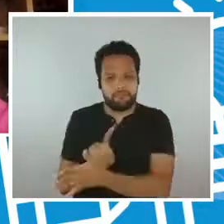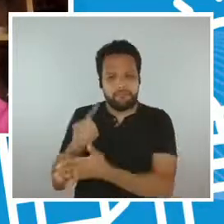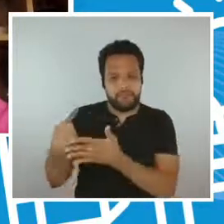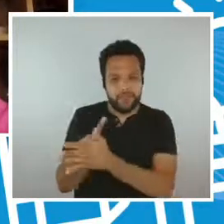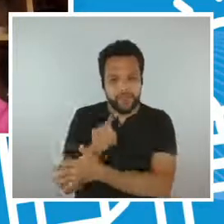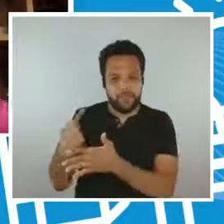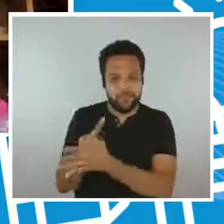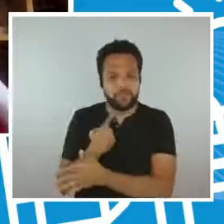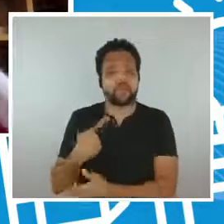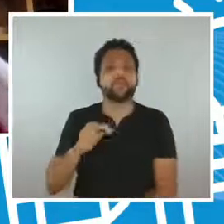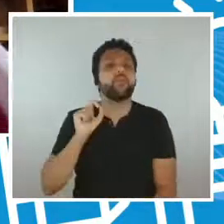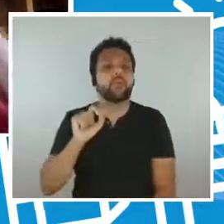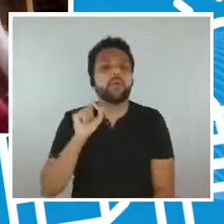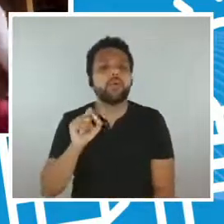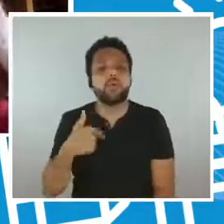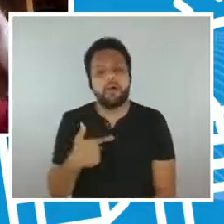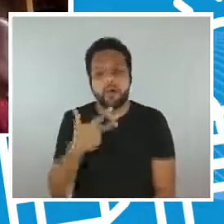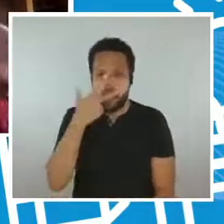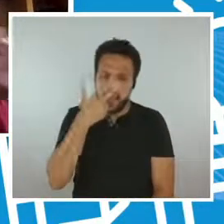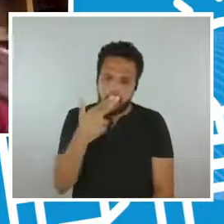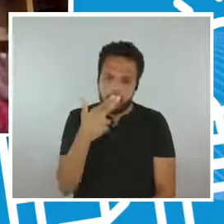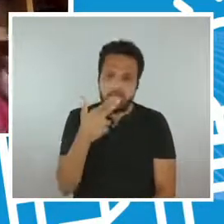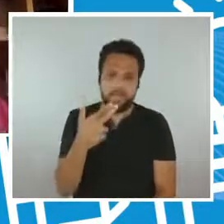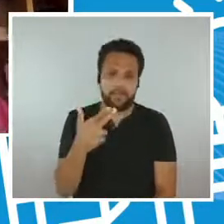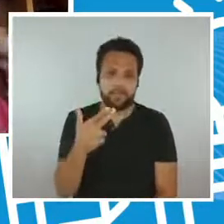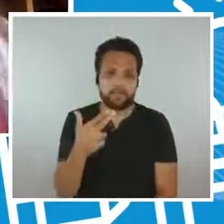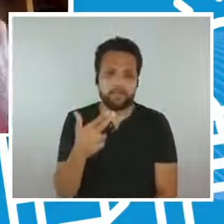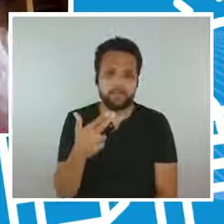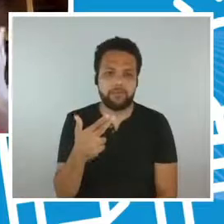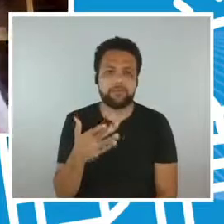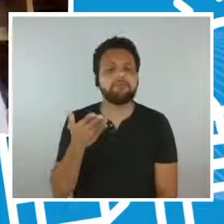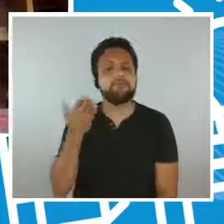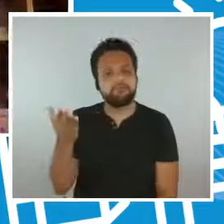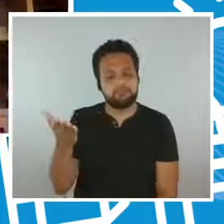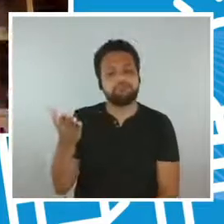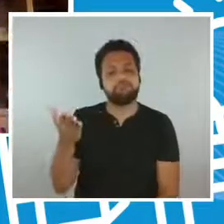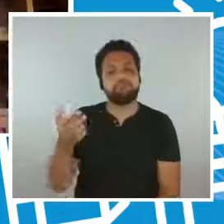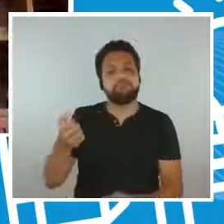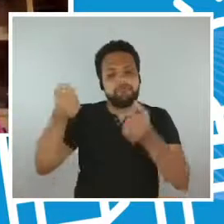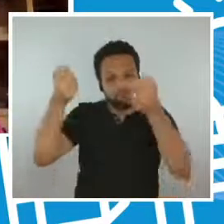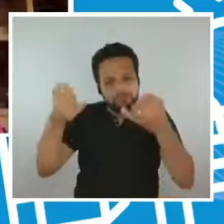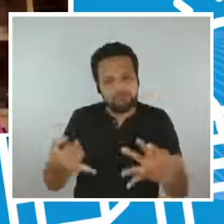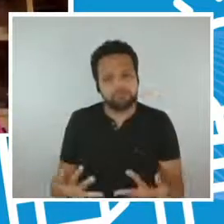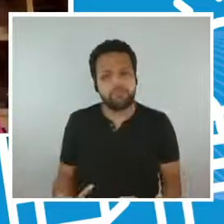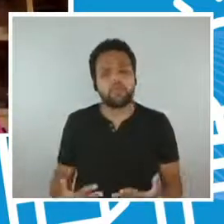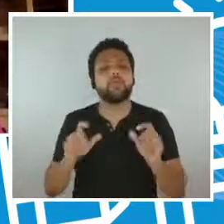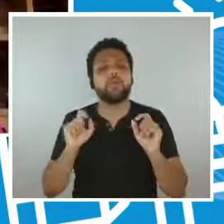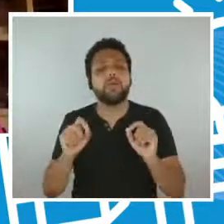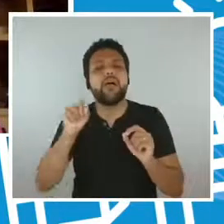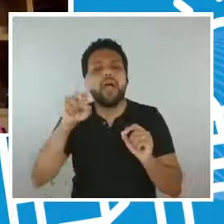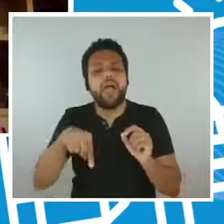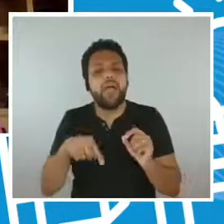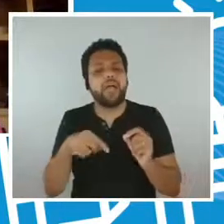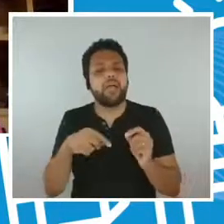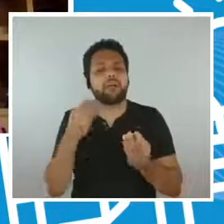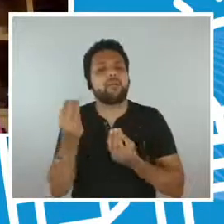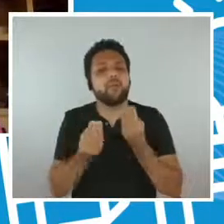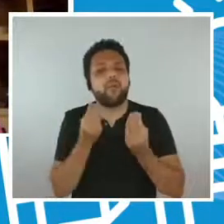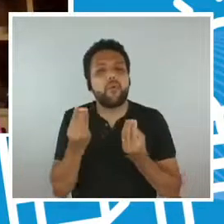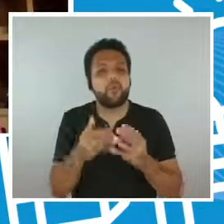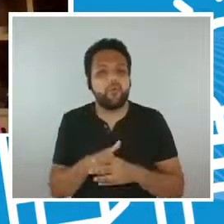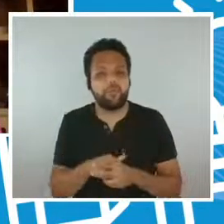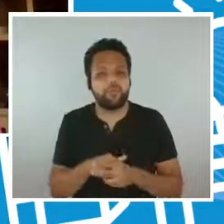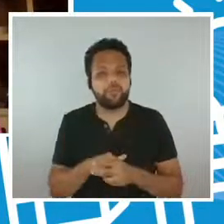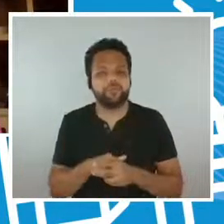e tal, que, assim, acho que você está falando de uma combinação de muitos